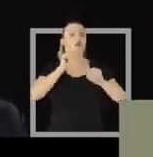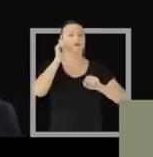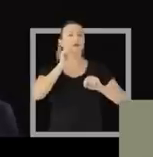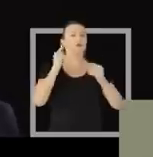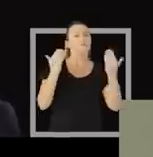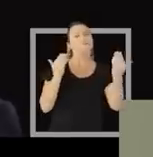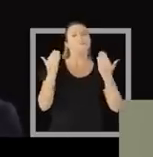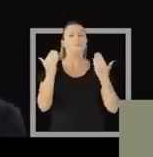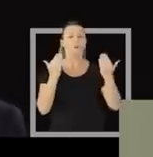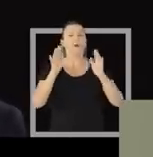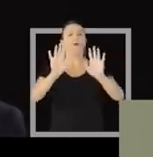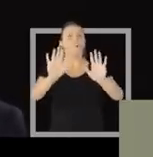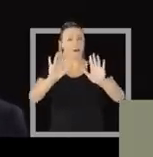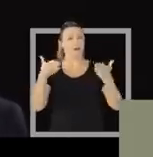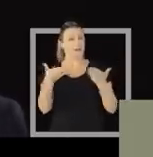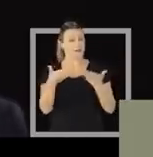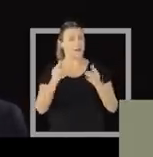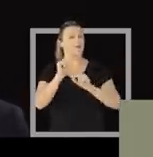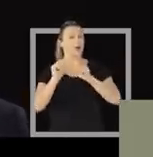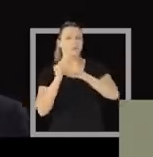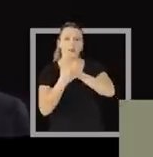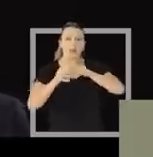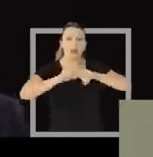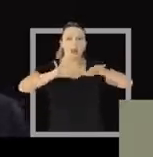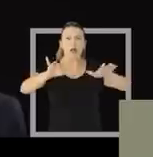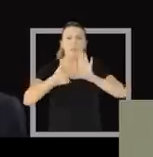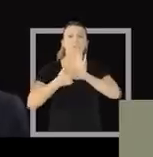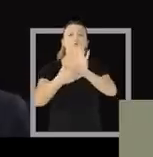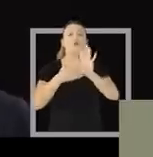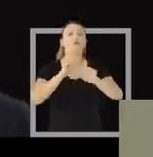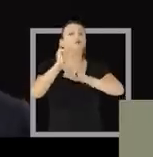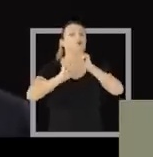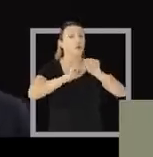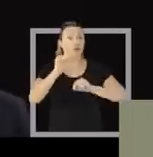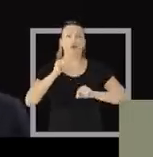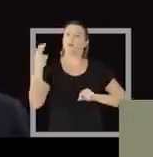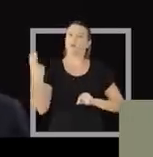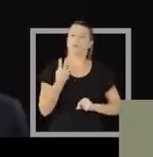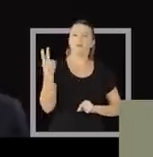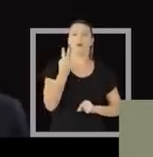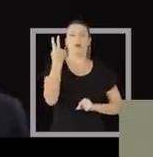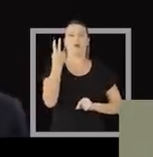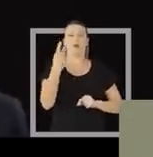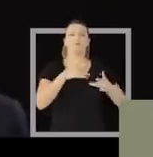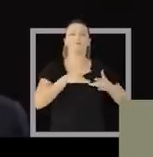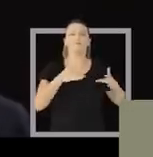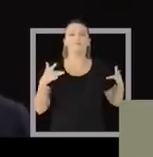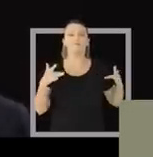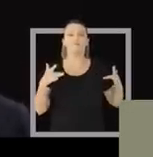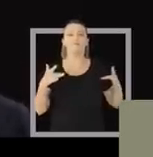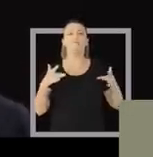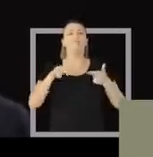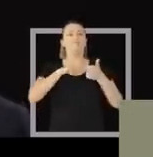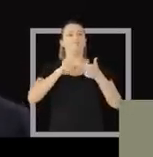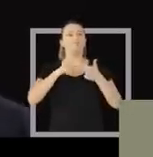seu julgamento. De qualquer forma, a pandemia nos mostrou a importância de se resgatar valores como o da